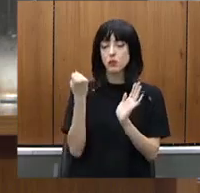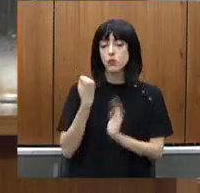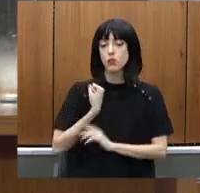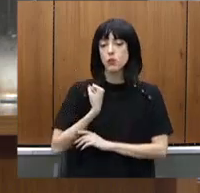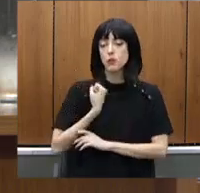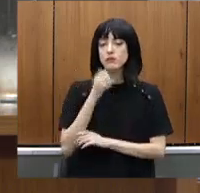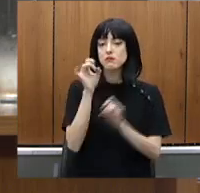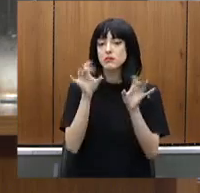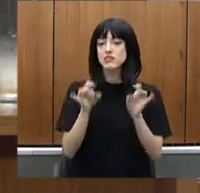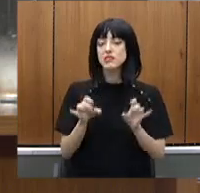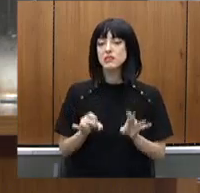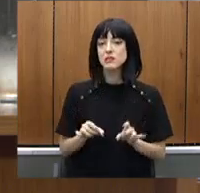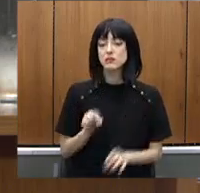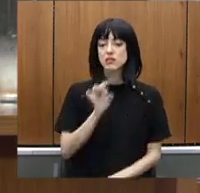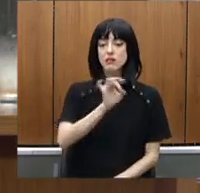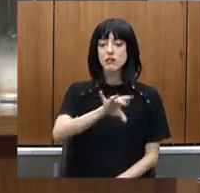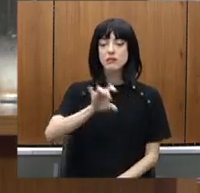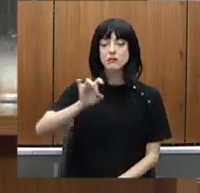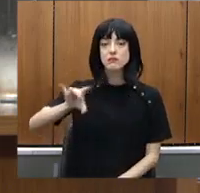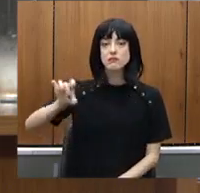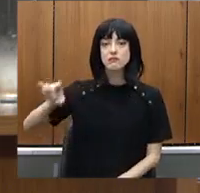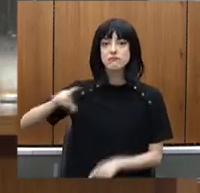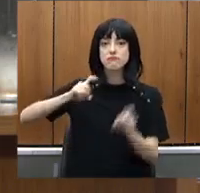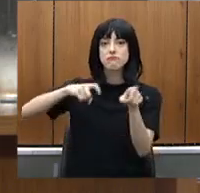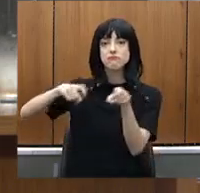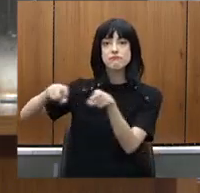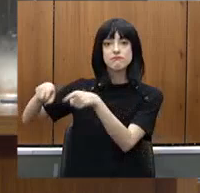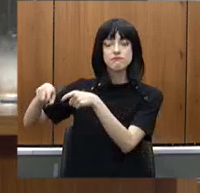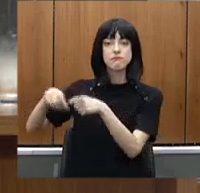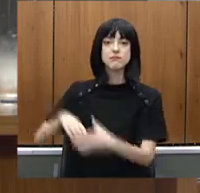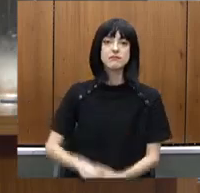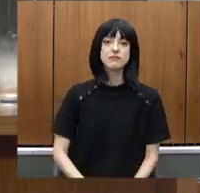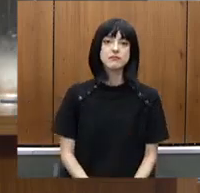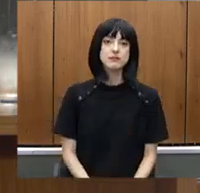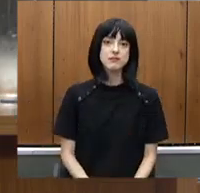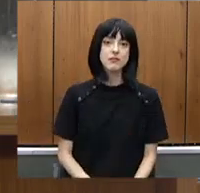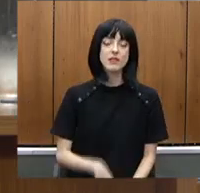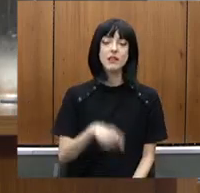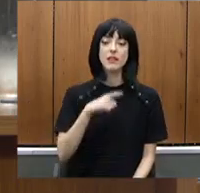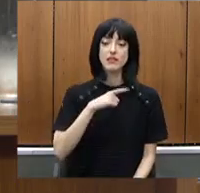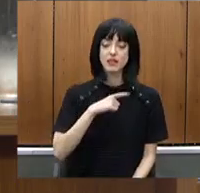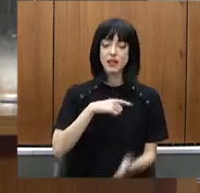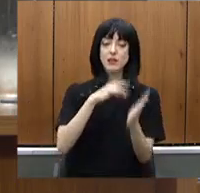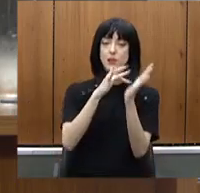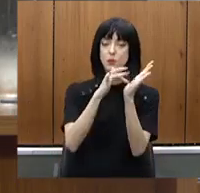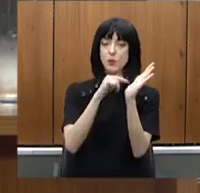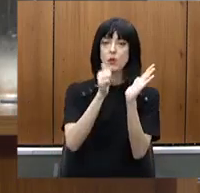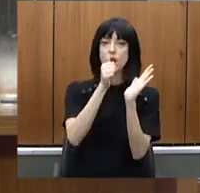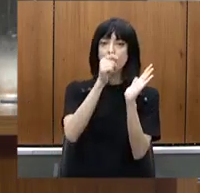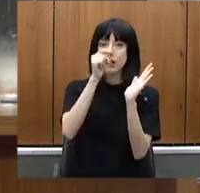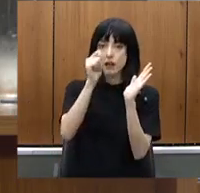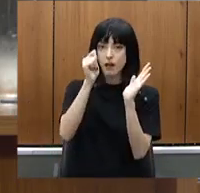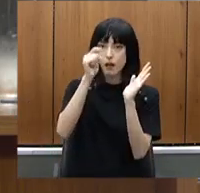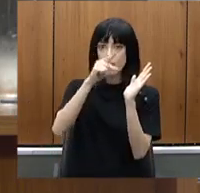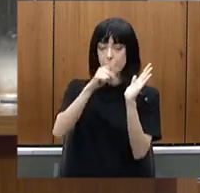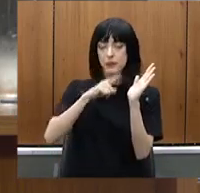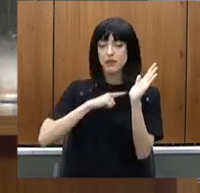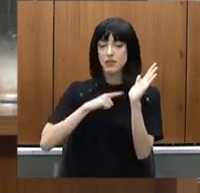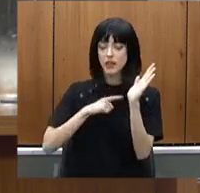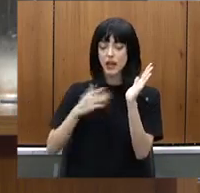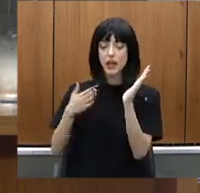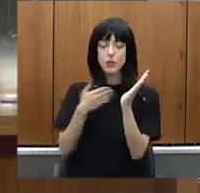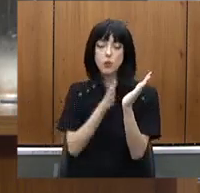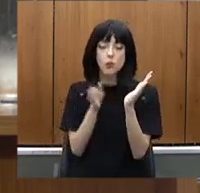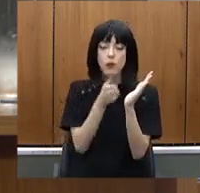daquela daquela Fazenda ainda traça rota ele vai lá faz o serviço tem que fazer ao retornar ele traz uma outra rota para ele fazer ali